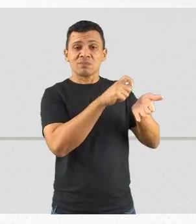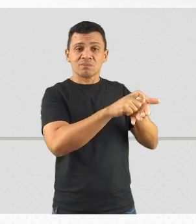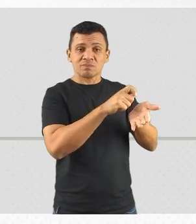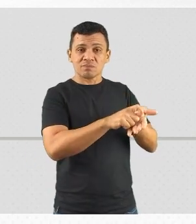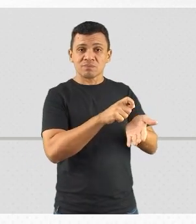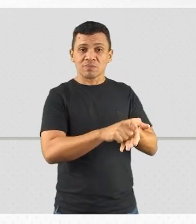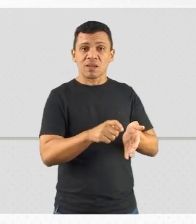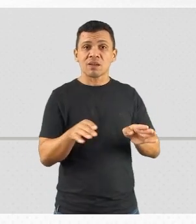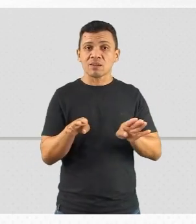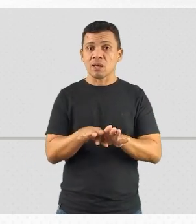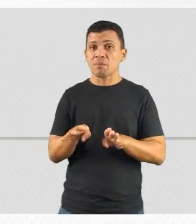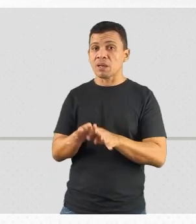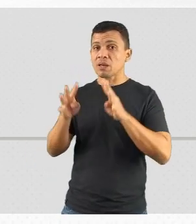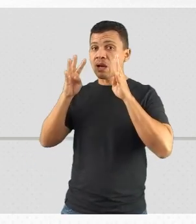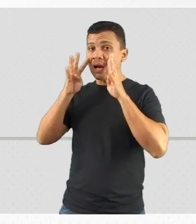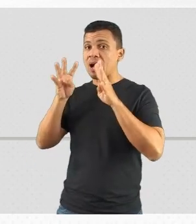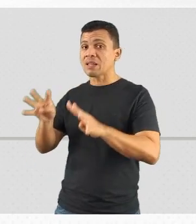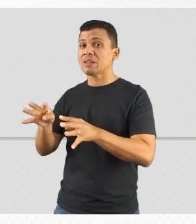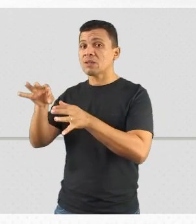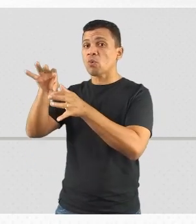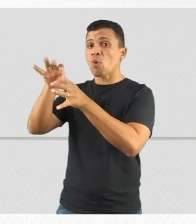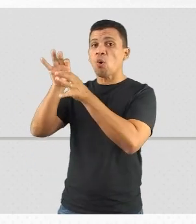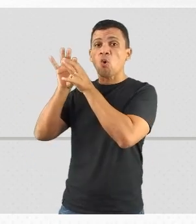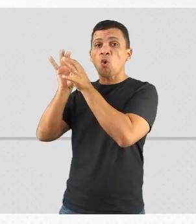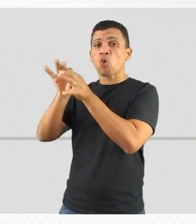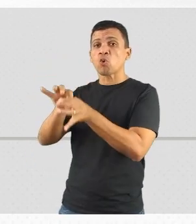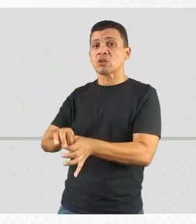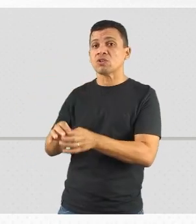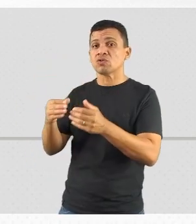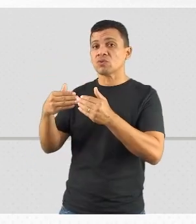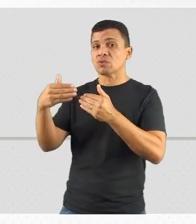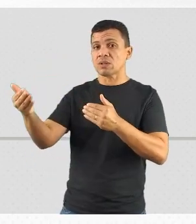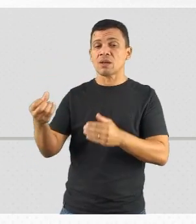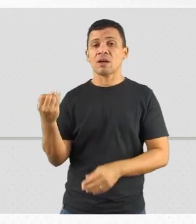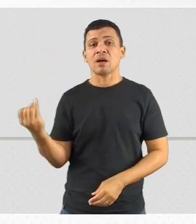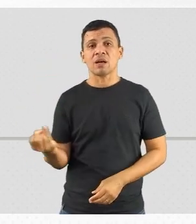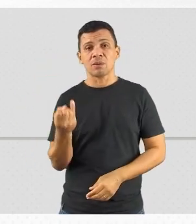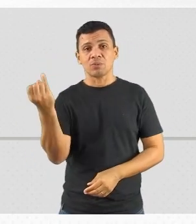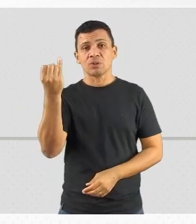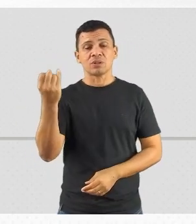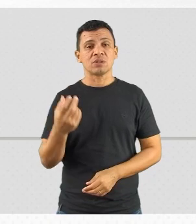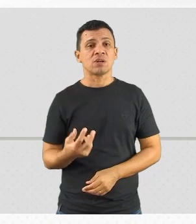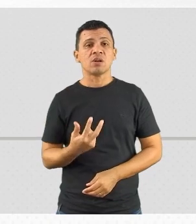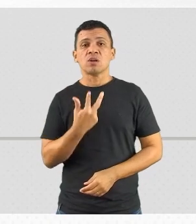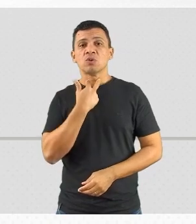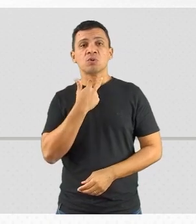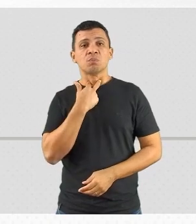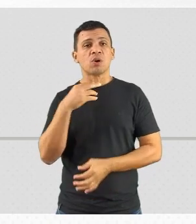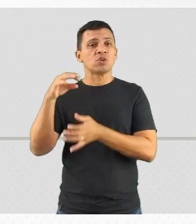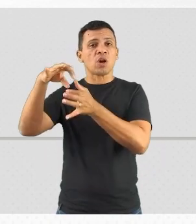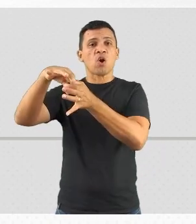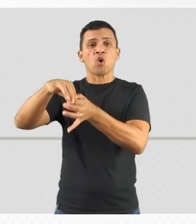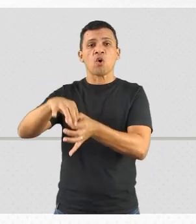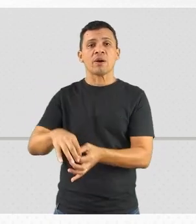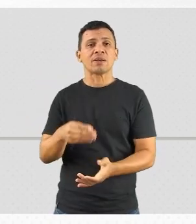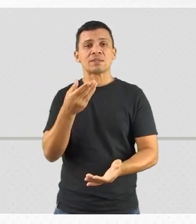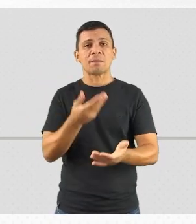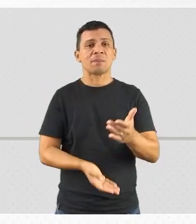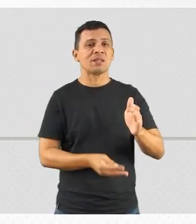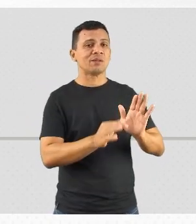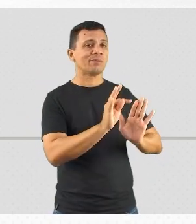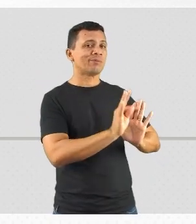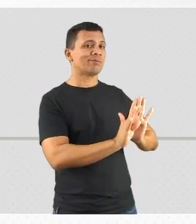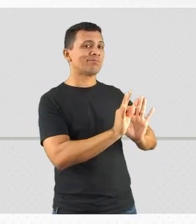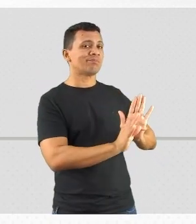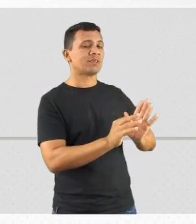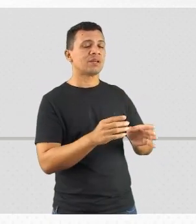estar atento ao meu contexto externo é importante para eu não prejudicar a minha coerência, né? Minha coerência textual. Então, o